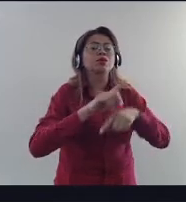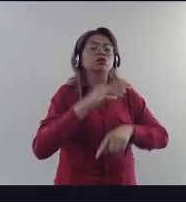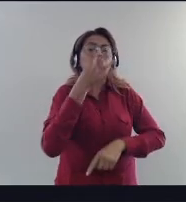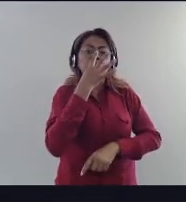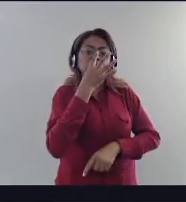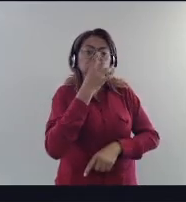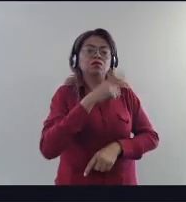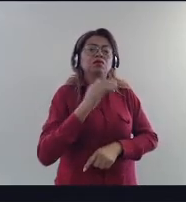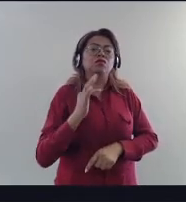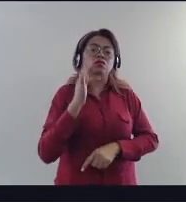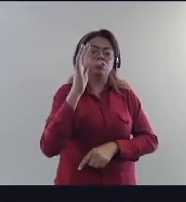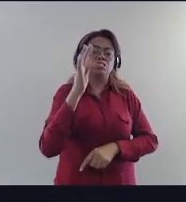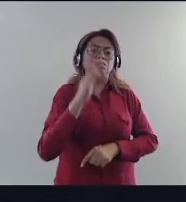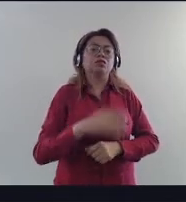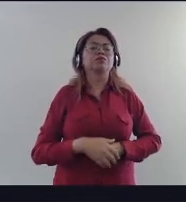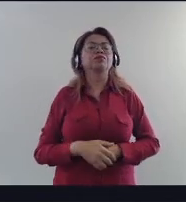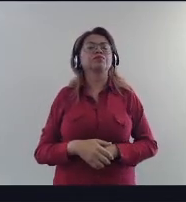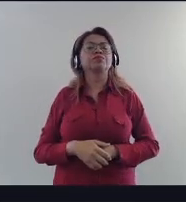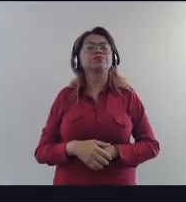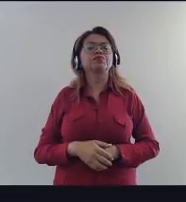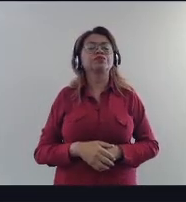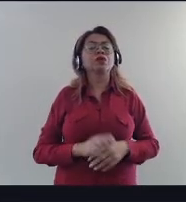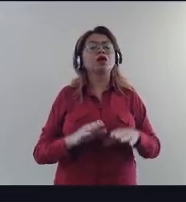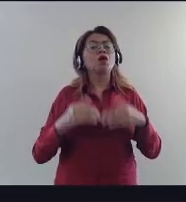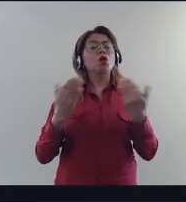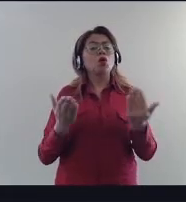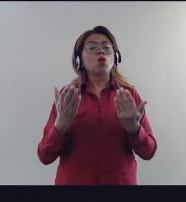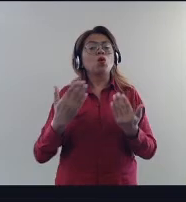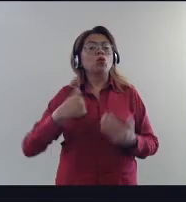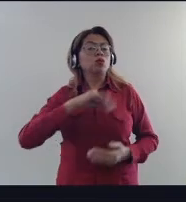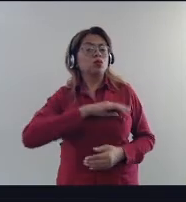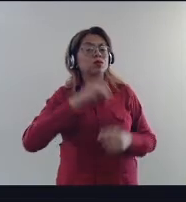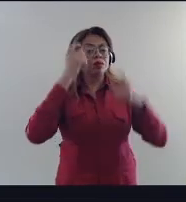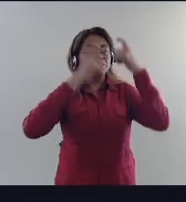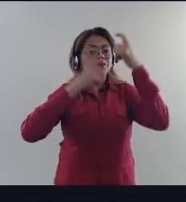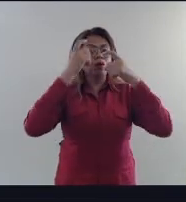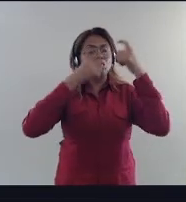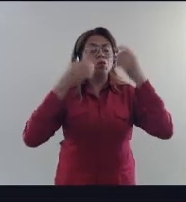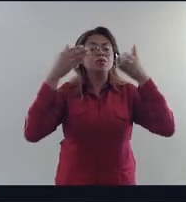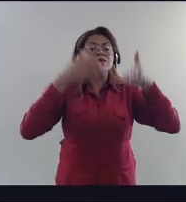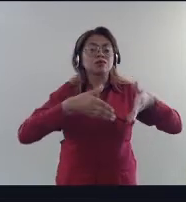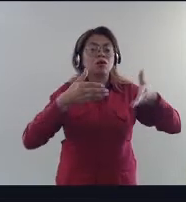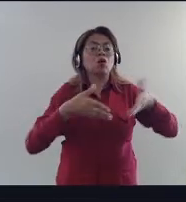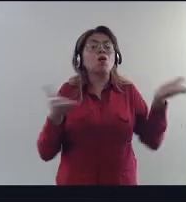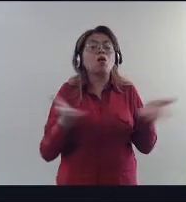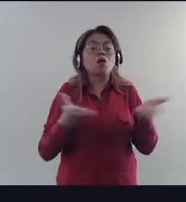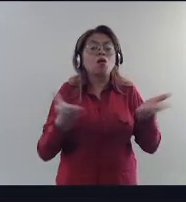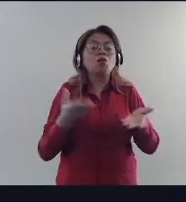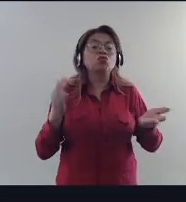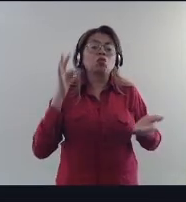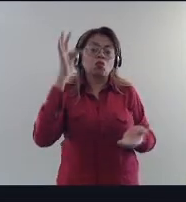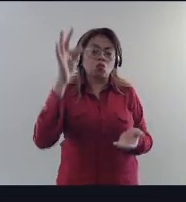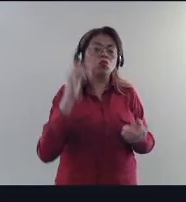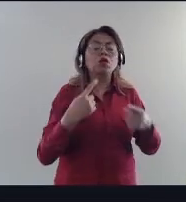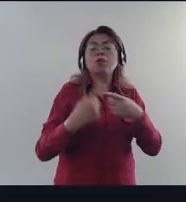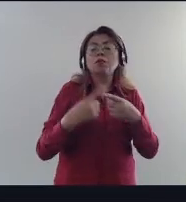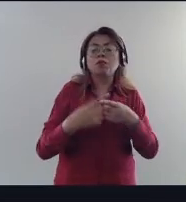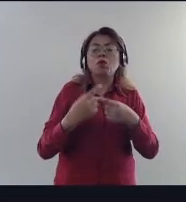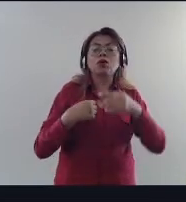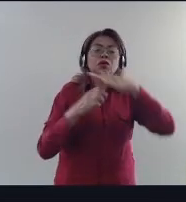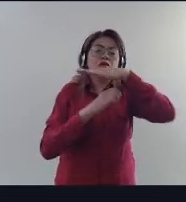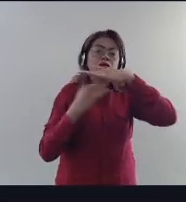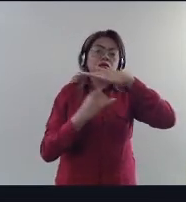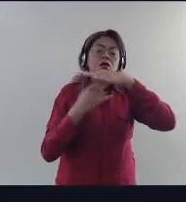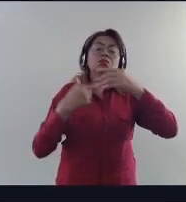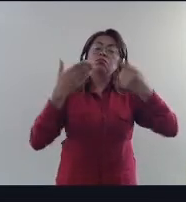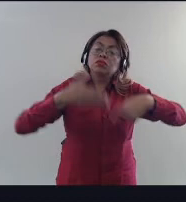futuros. Qual que é a nossa preocupação aqui na Bits Academy com o futuro? E por que a gente fala